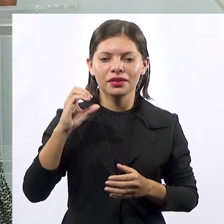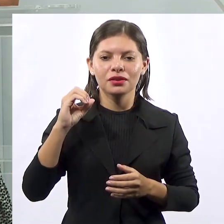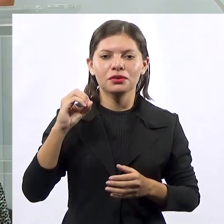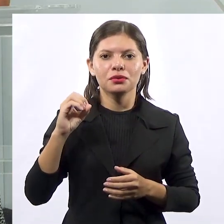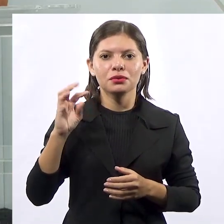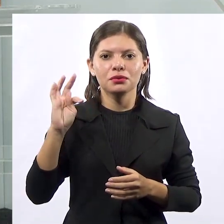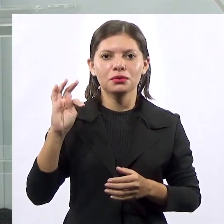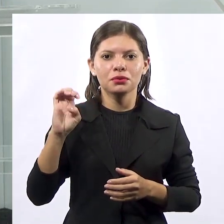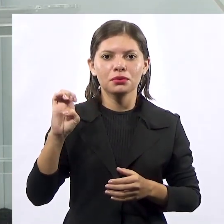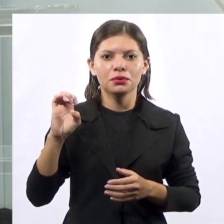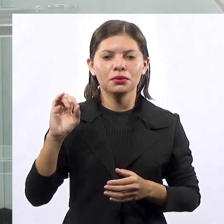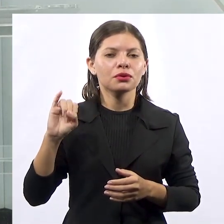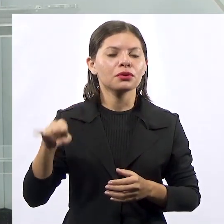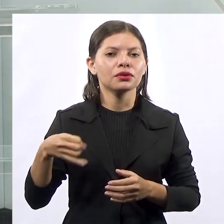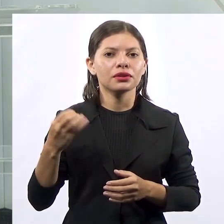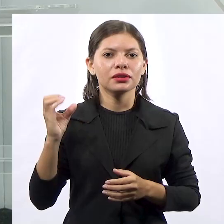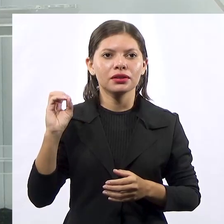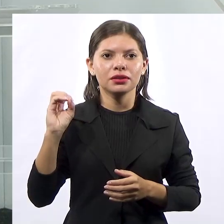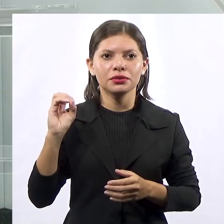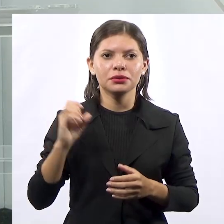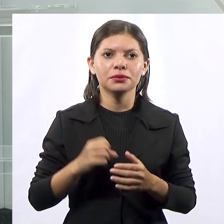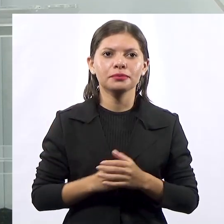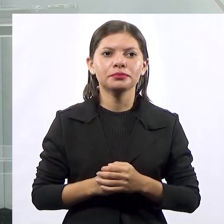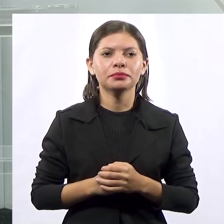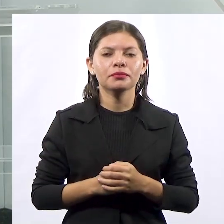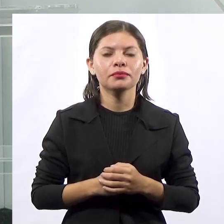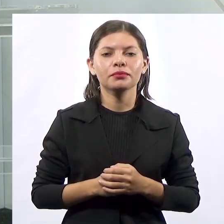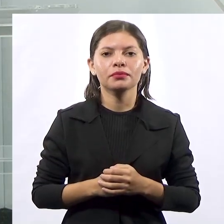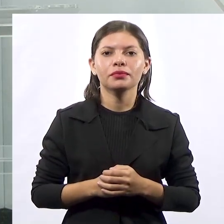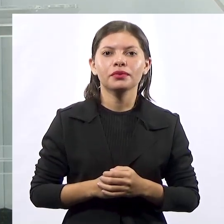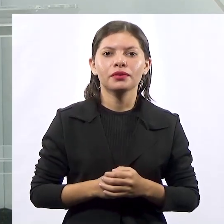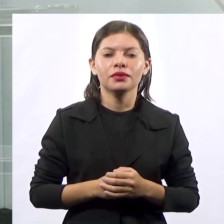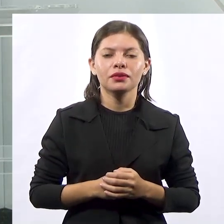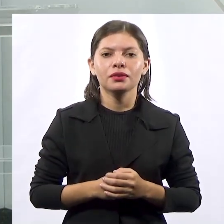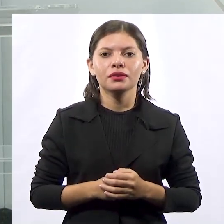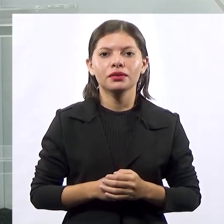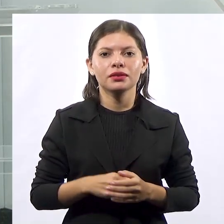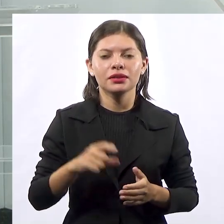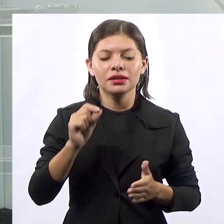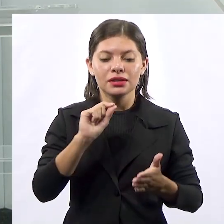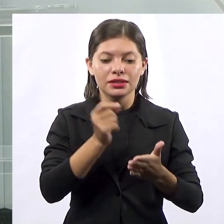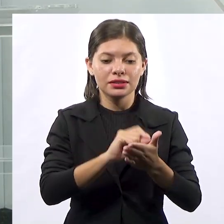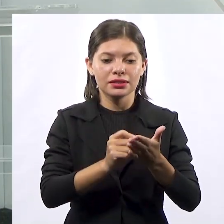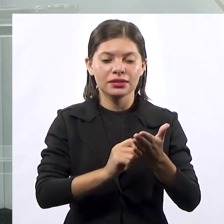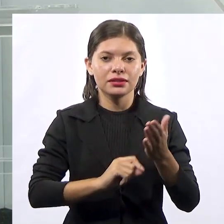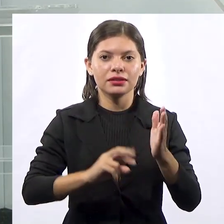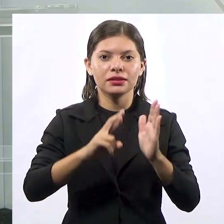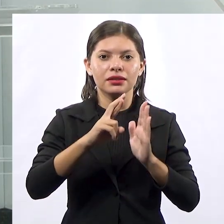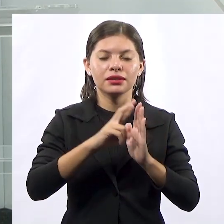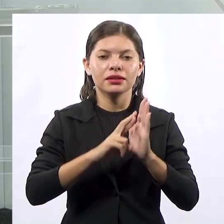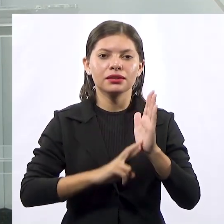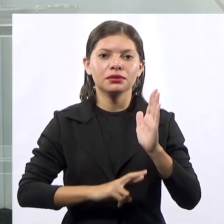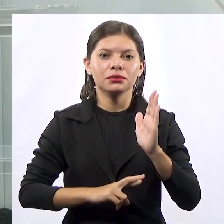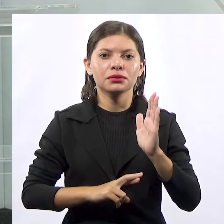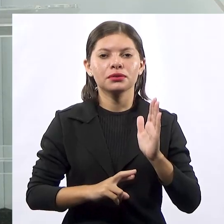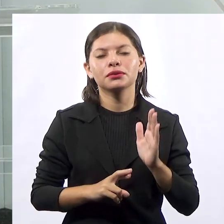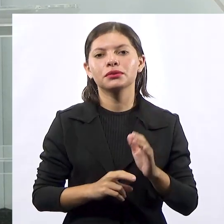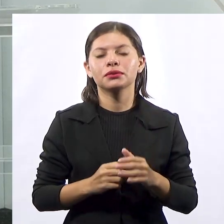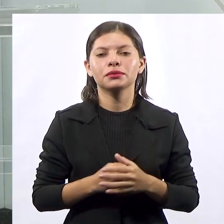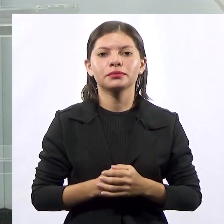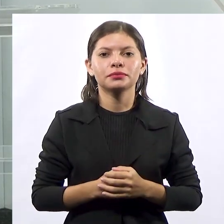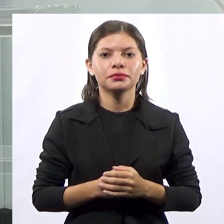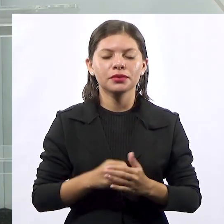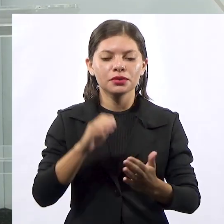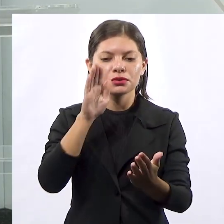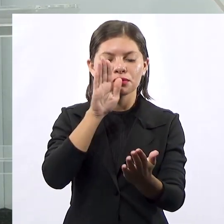primeira aula eu falei da importância do cotejo? Sim, é neste momento de escrita do relatório que o cotejo é realizado. É